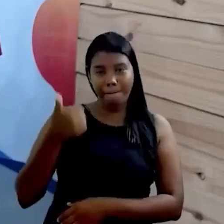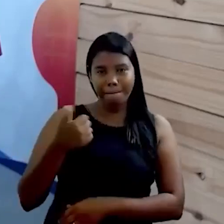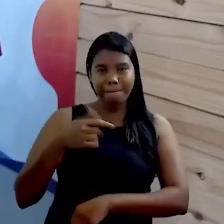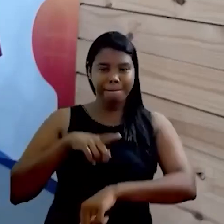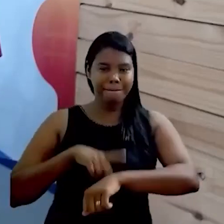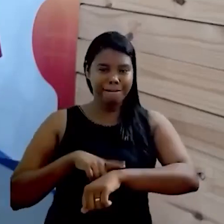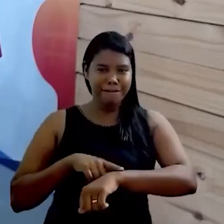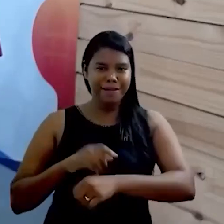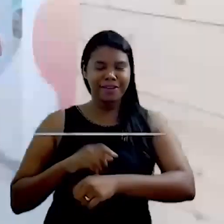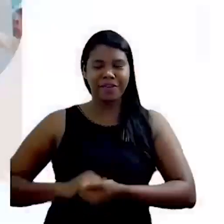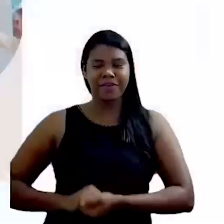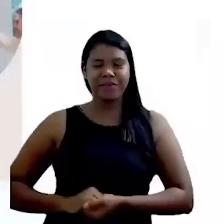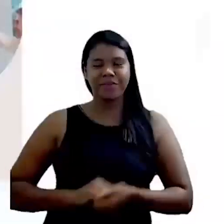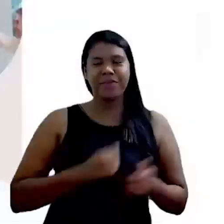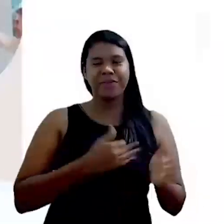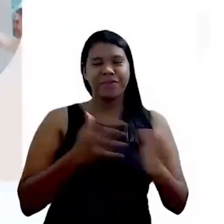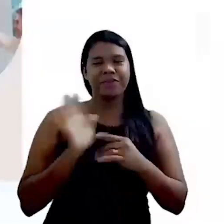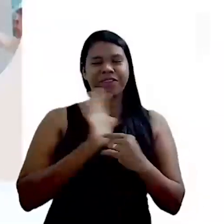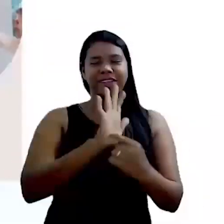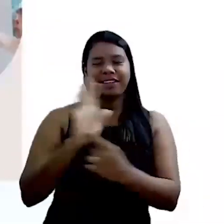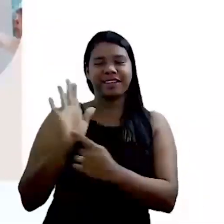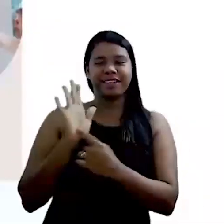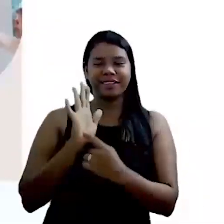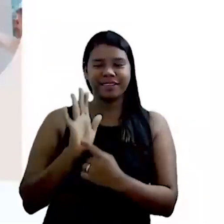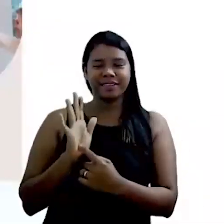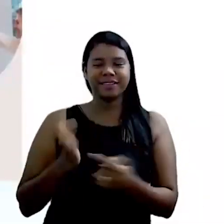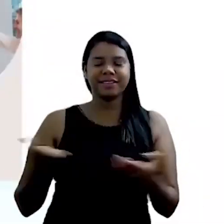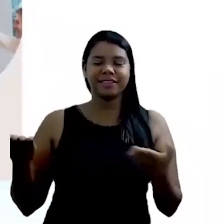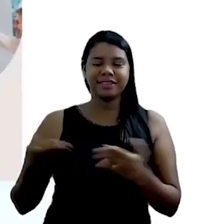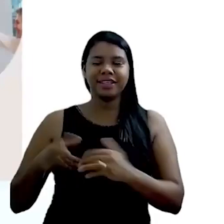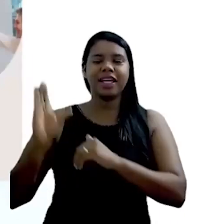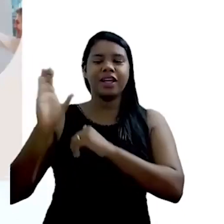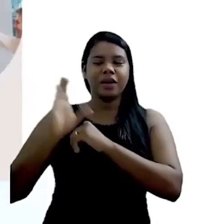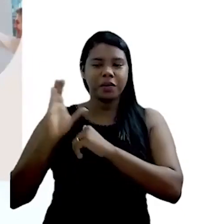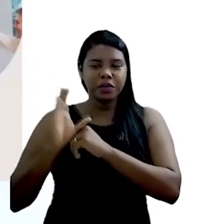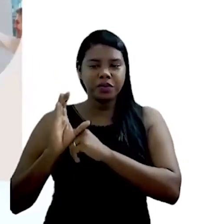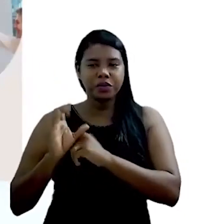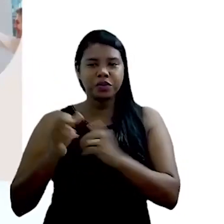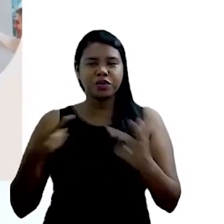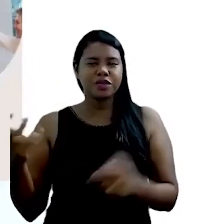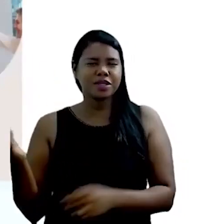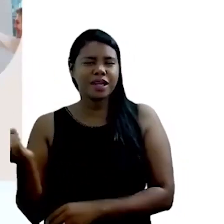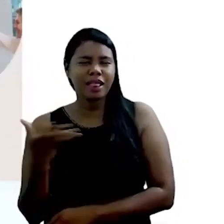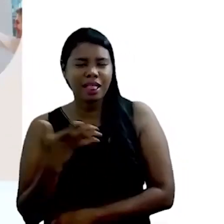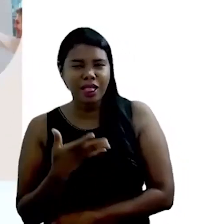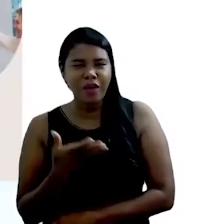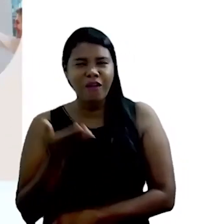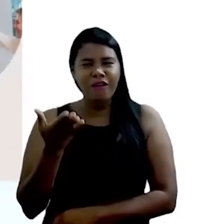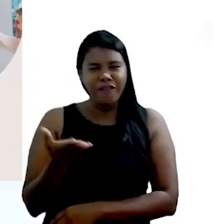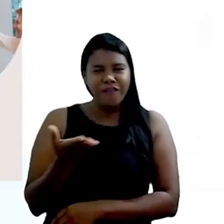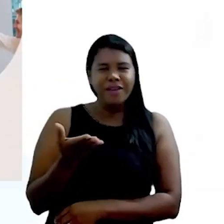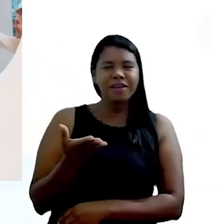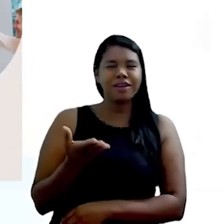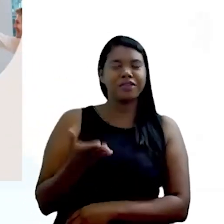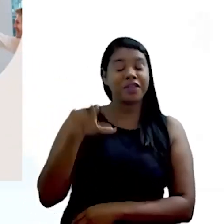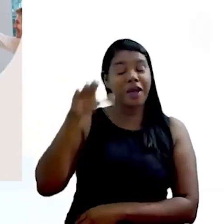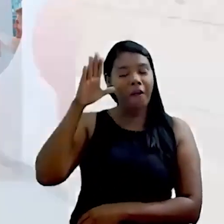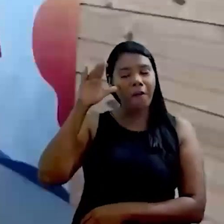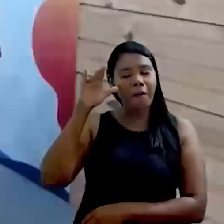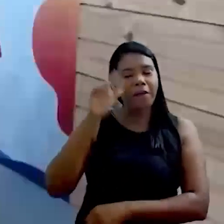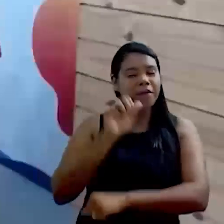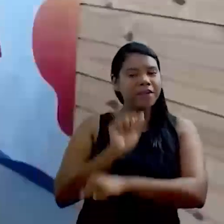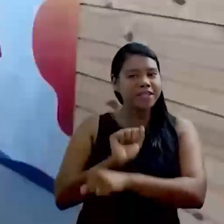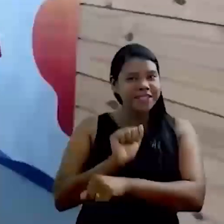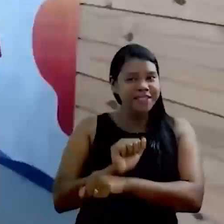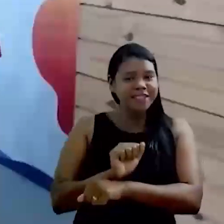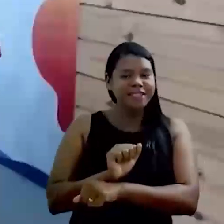A hora das tendências da área. Aquela hora, aquele momento que vocês estavam super curiosos